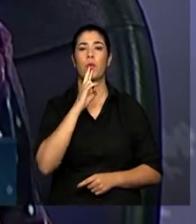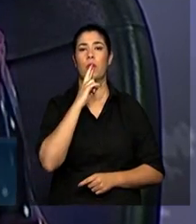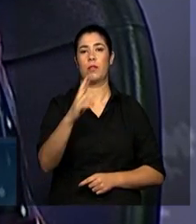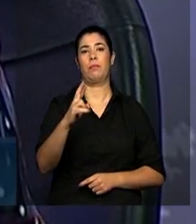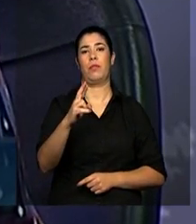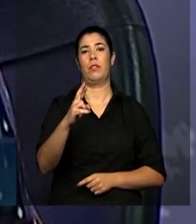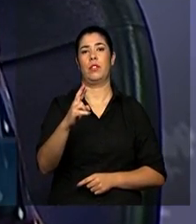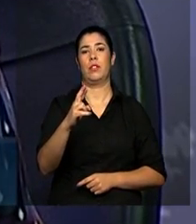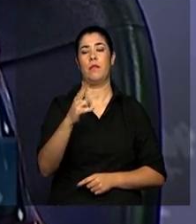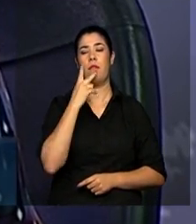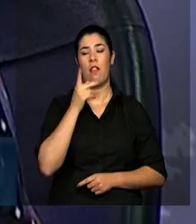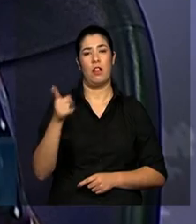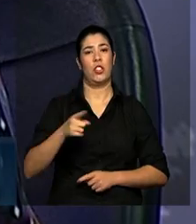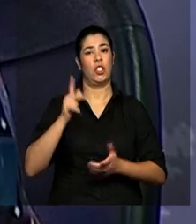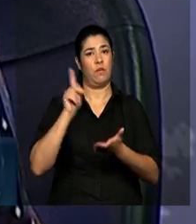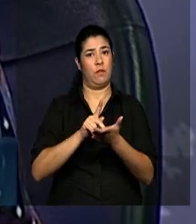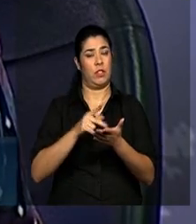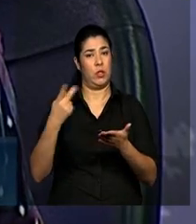para elas.